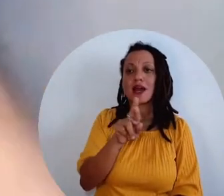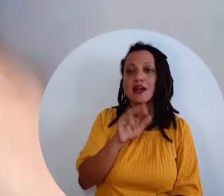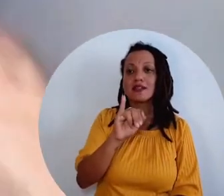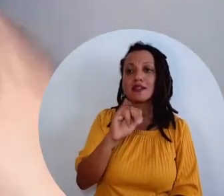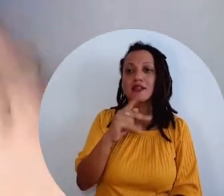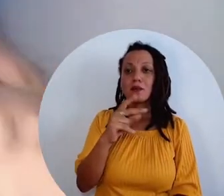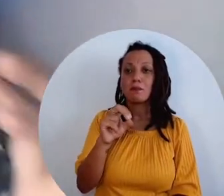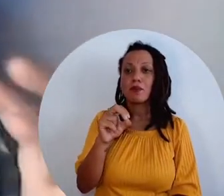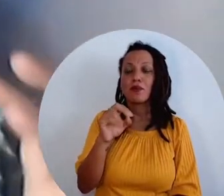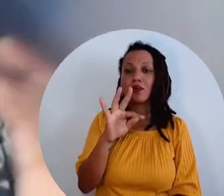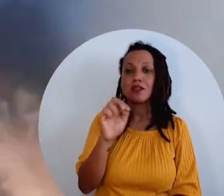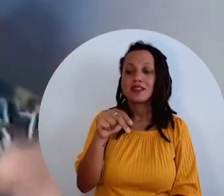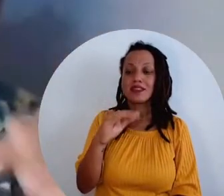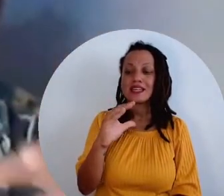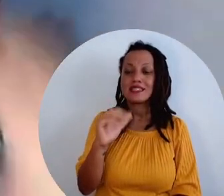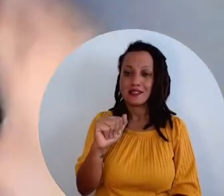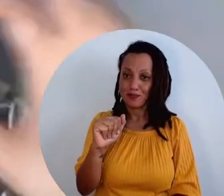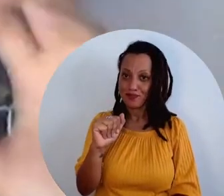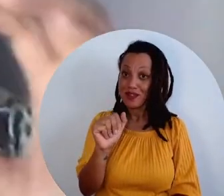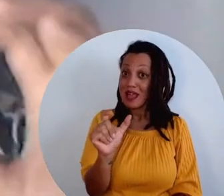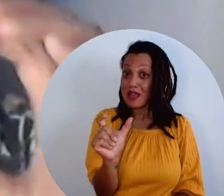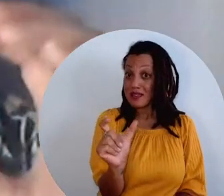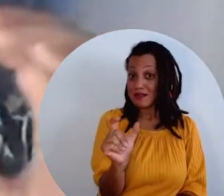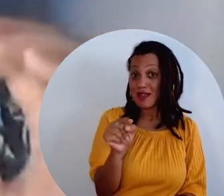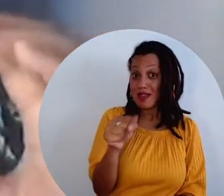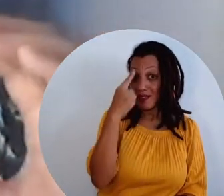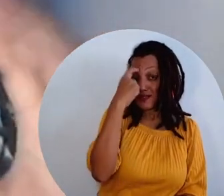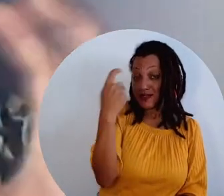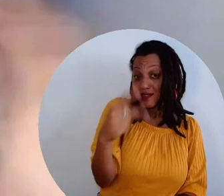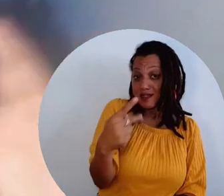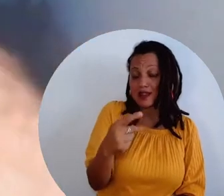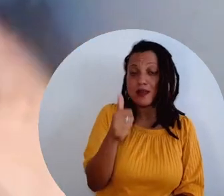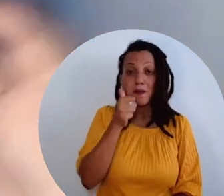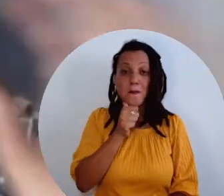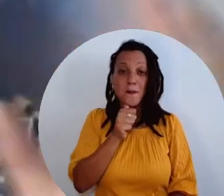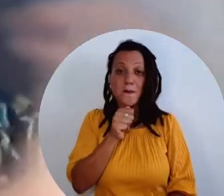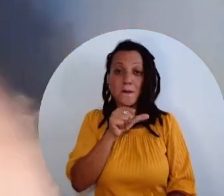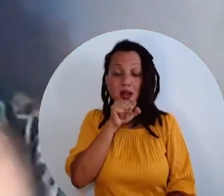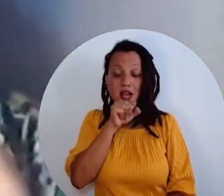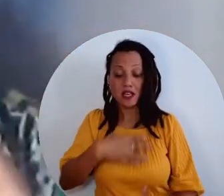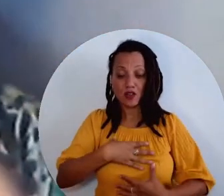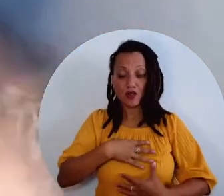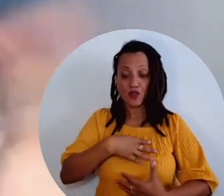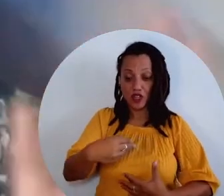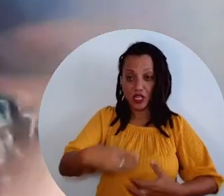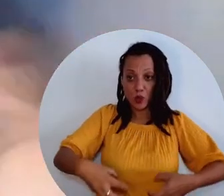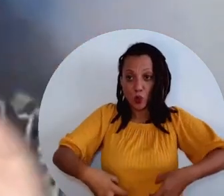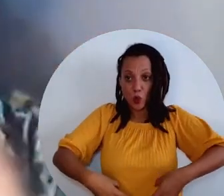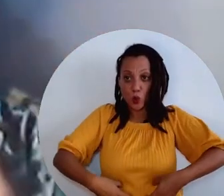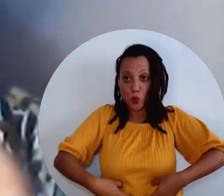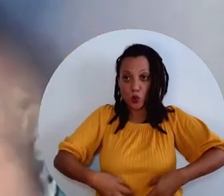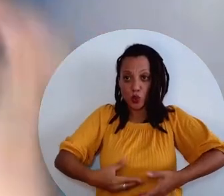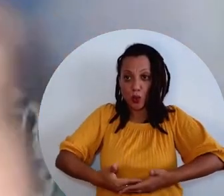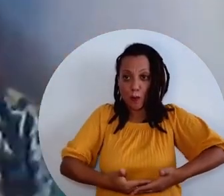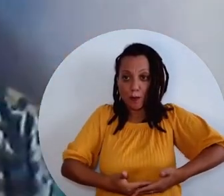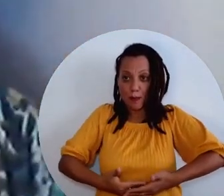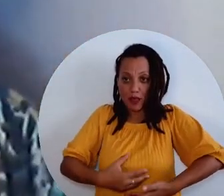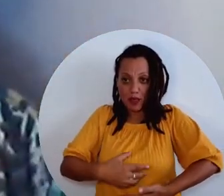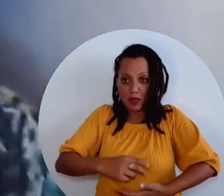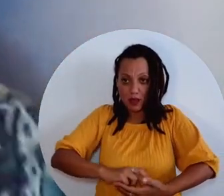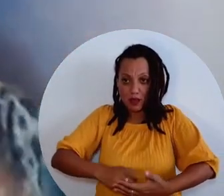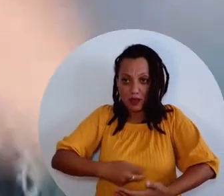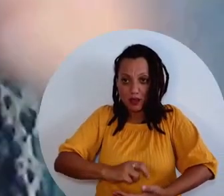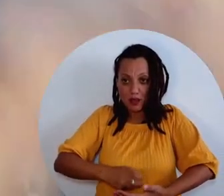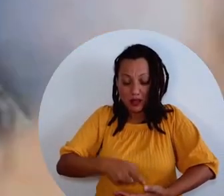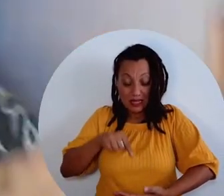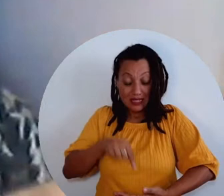quê? Que essa ligação uterina, né, mãe, filho, útero e feto, útero e filho, é uma